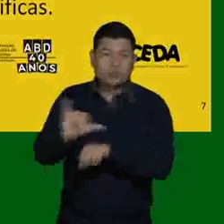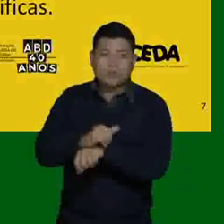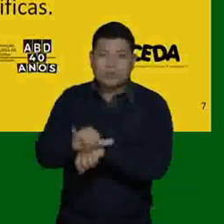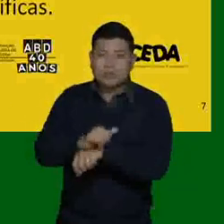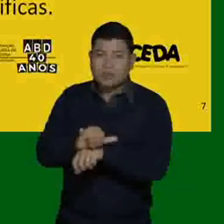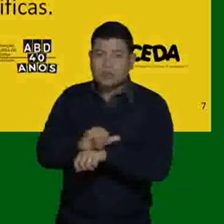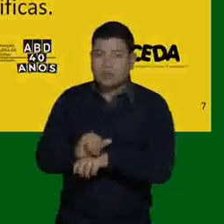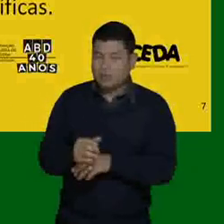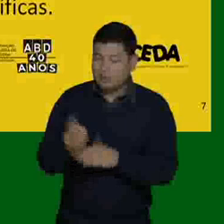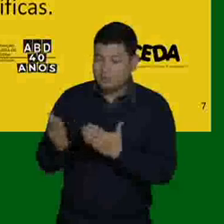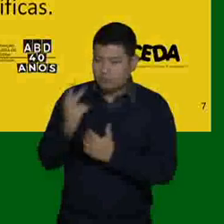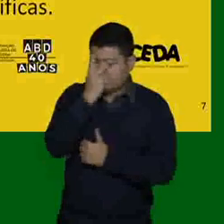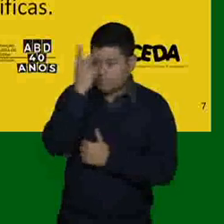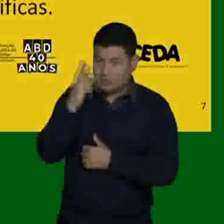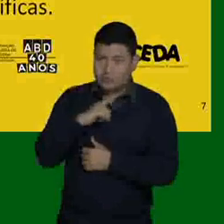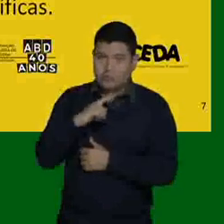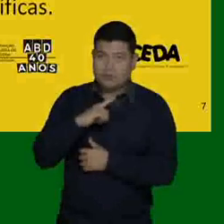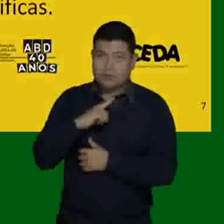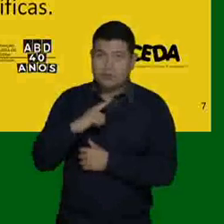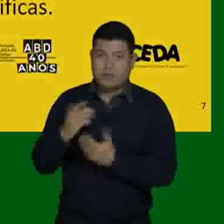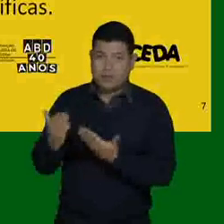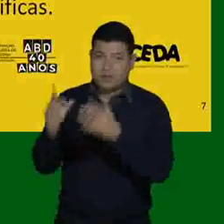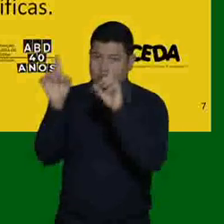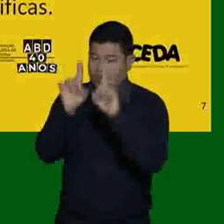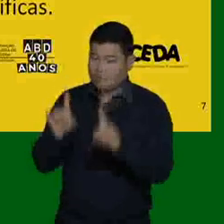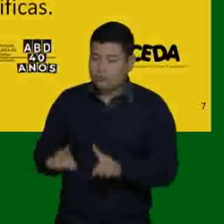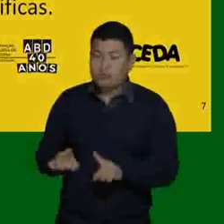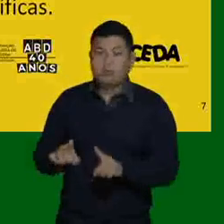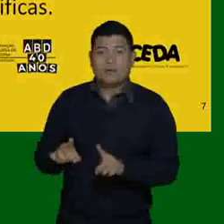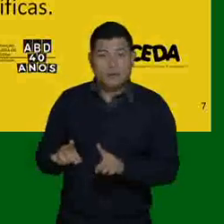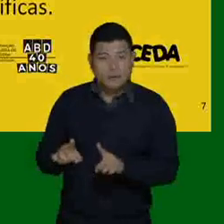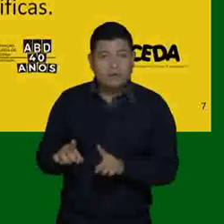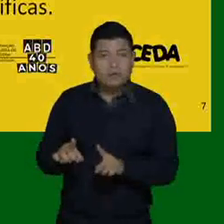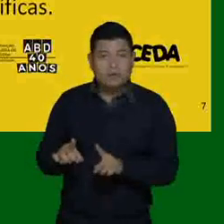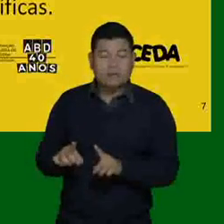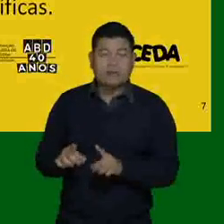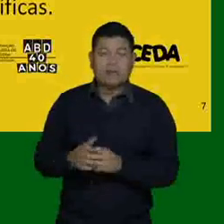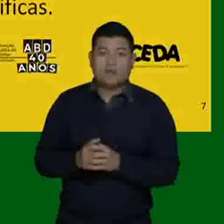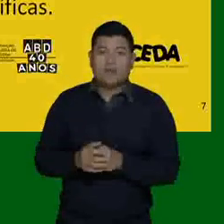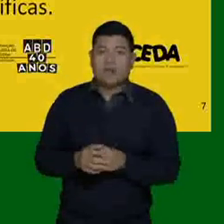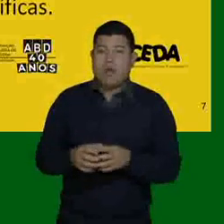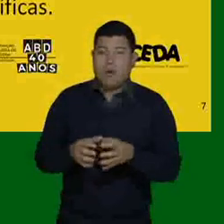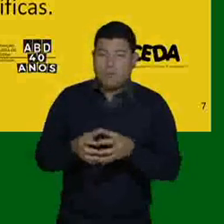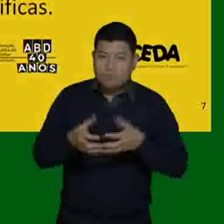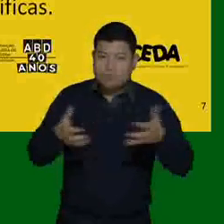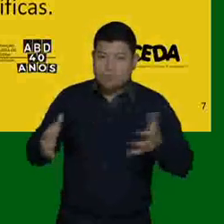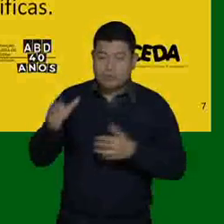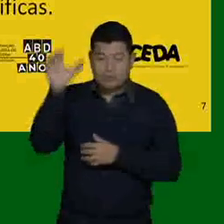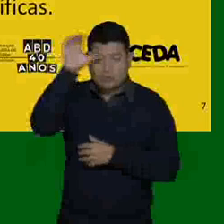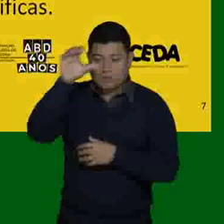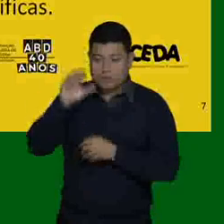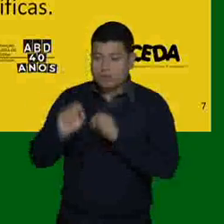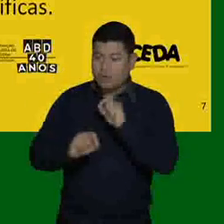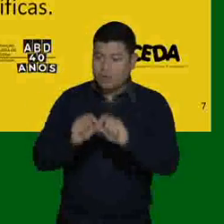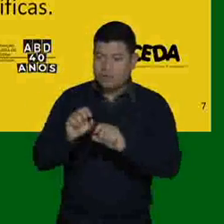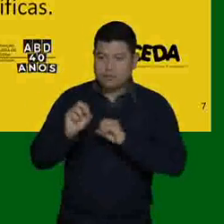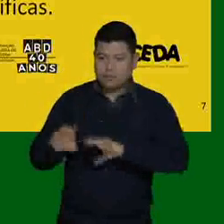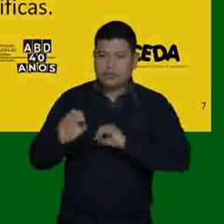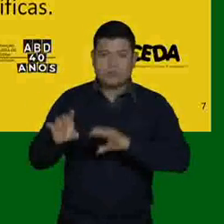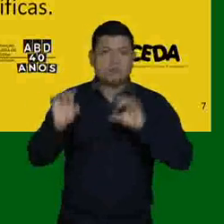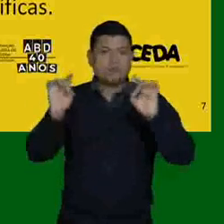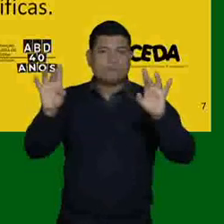com necessidades educacionais especiais ampliando o conceito de educação especial com